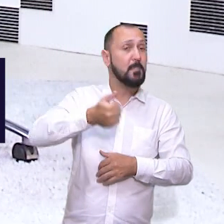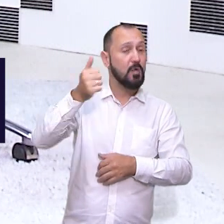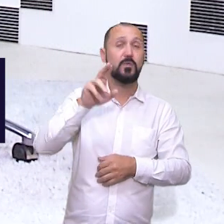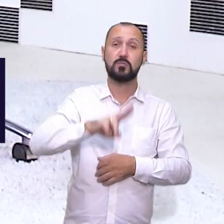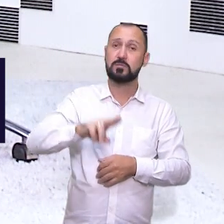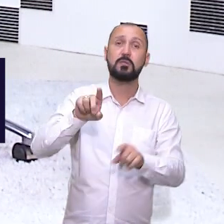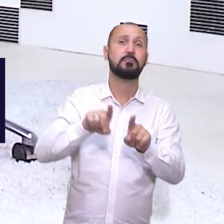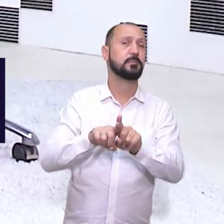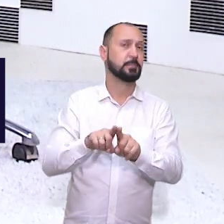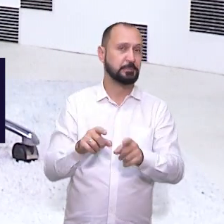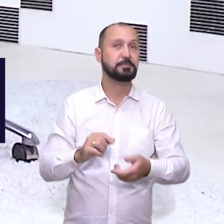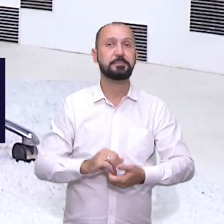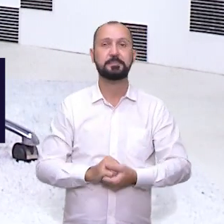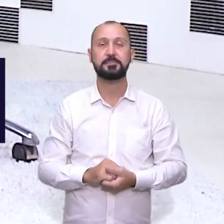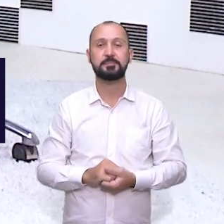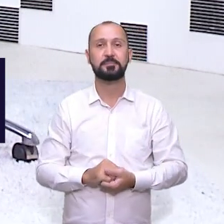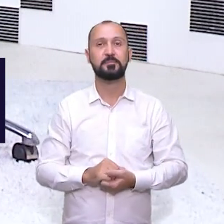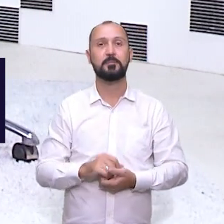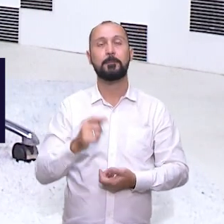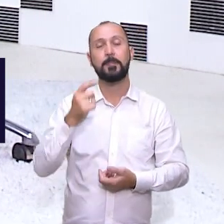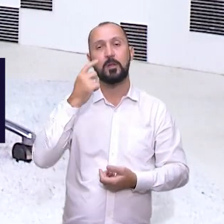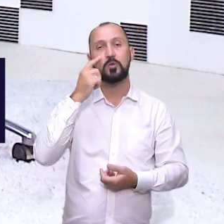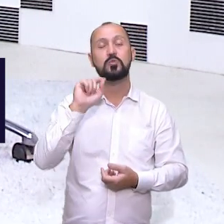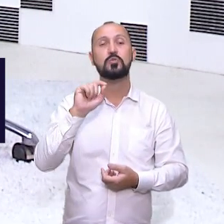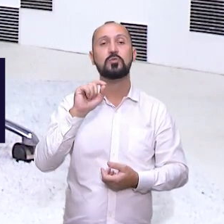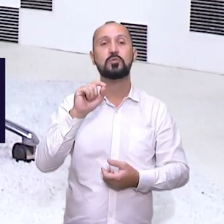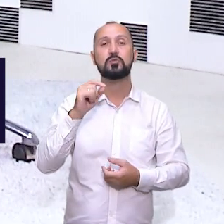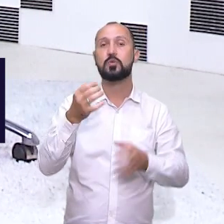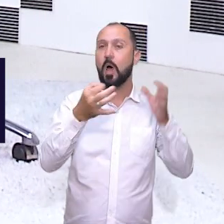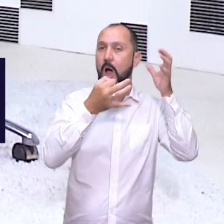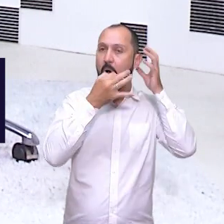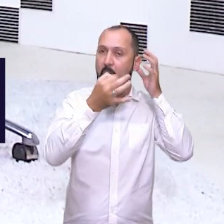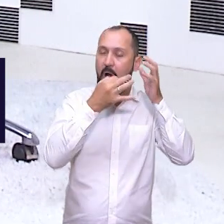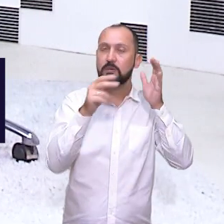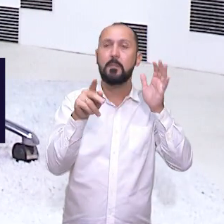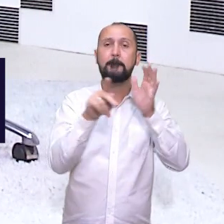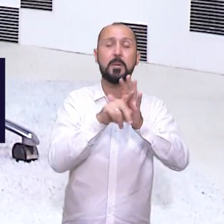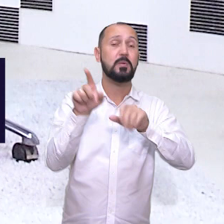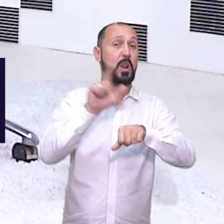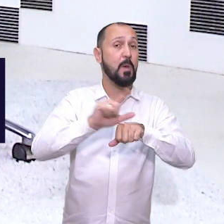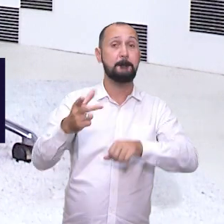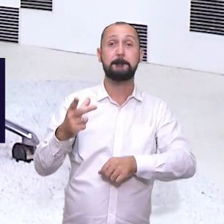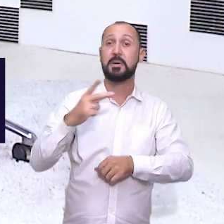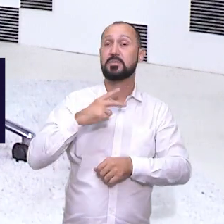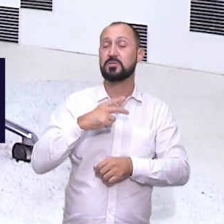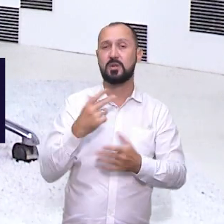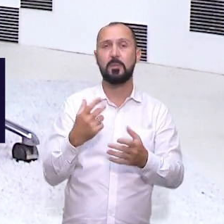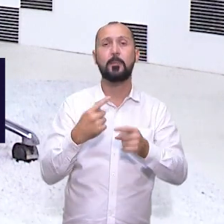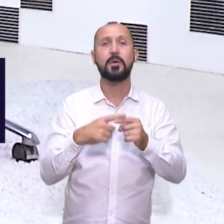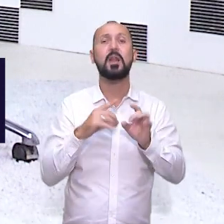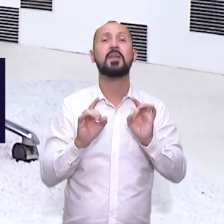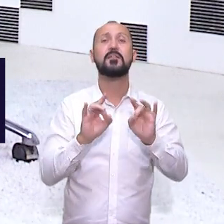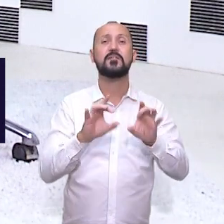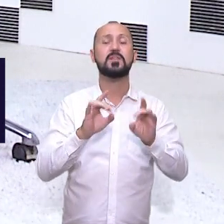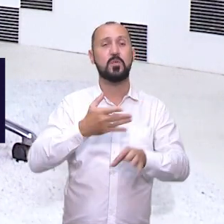Se você der uma coisa de melhor qualidade para ela, ela vai consumir também. Se não deixar apenas que as rádios comerciais,